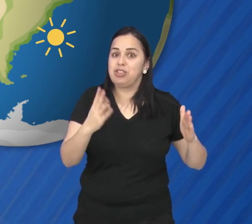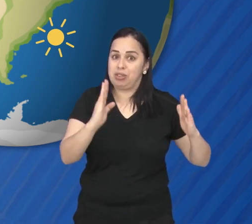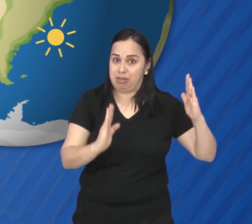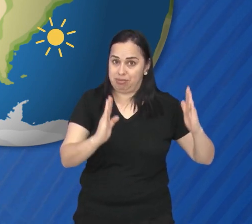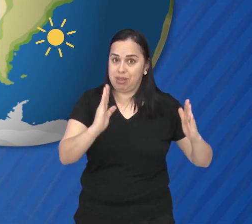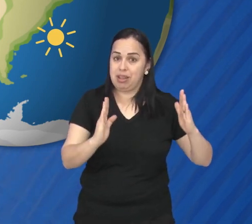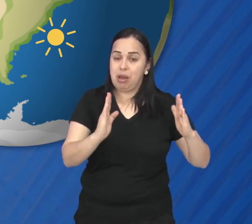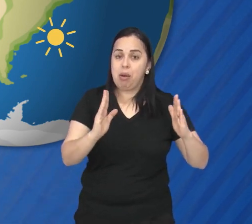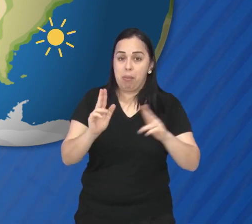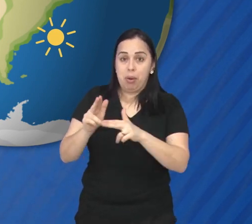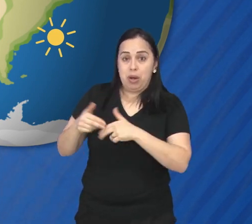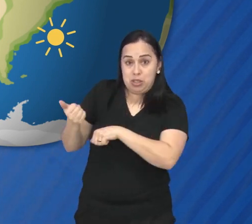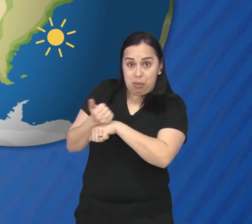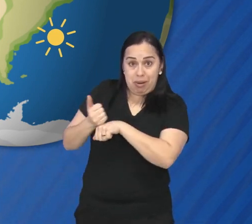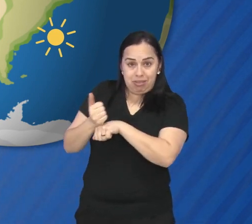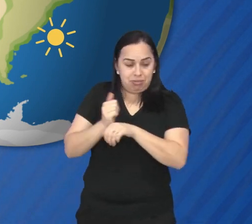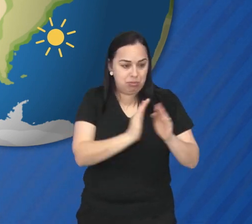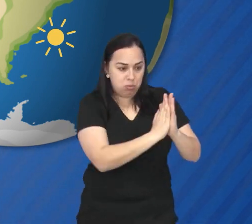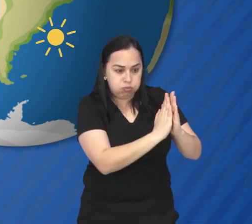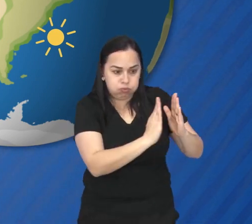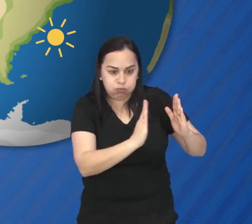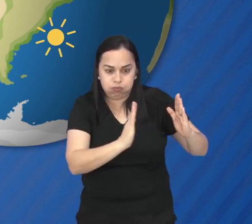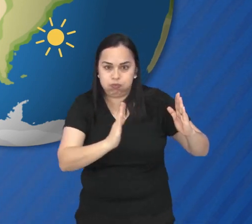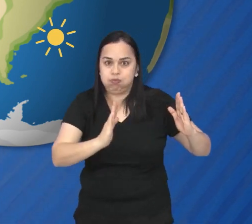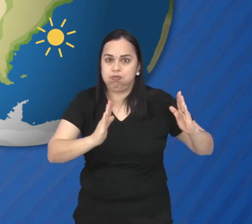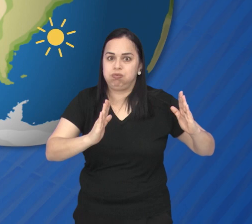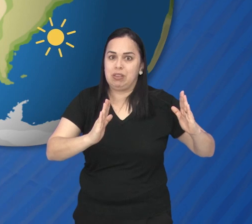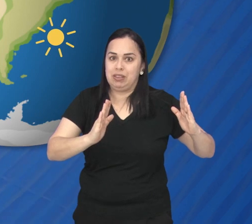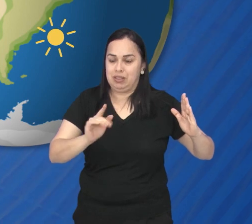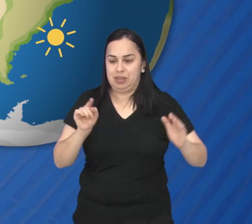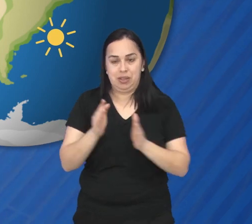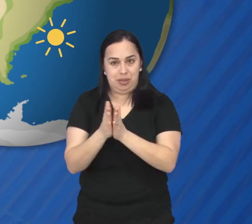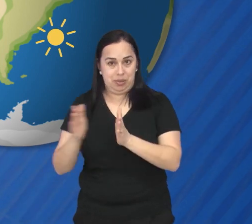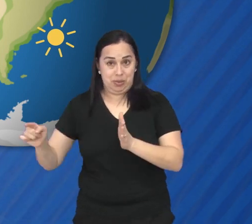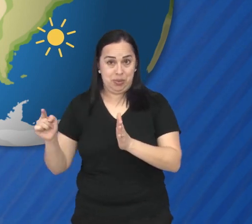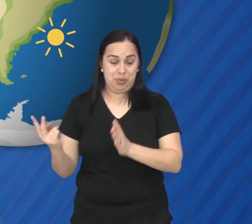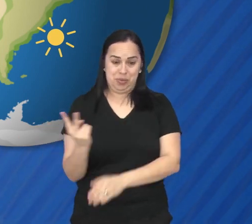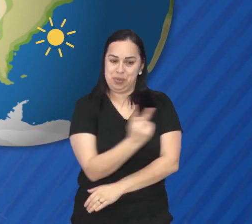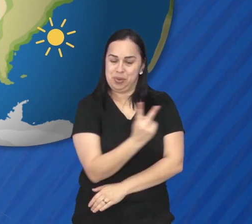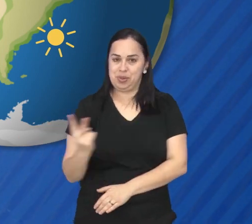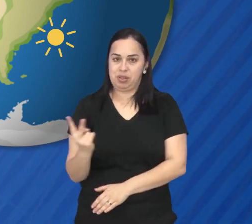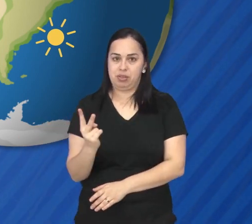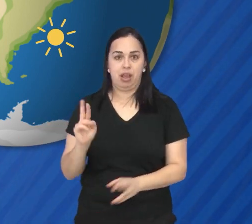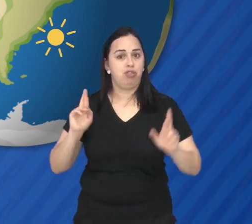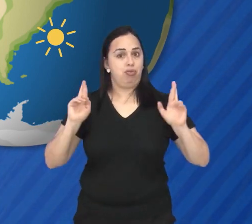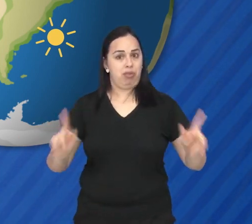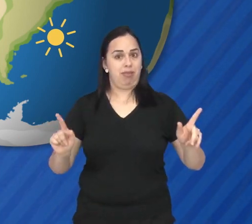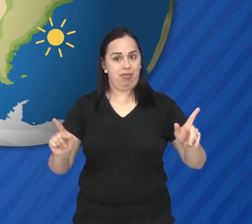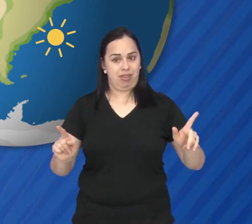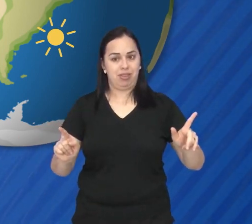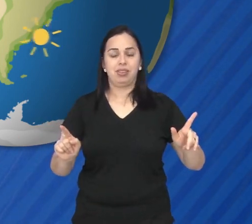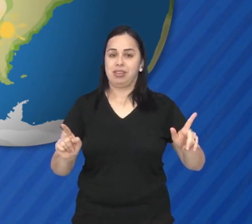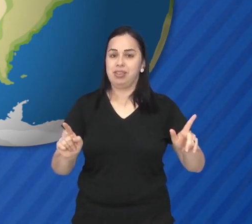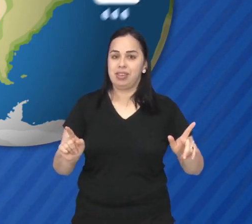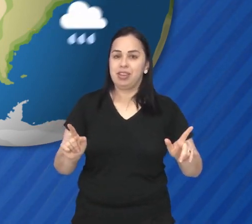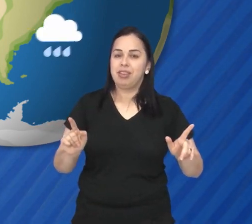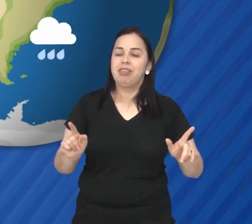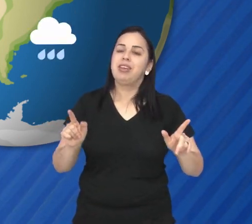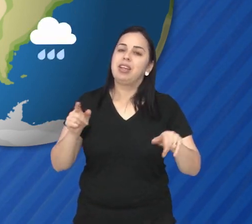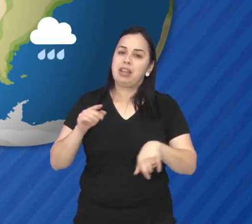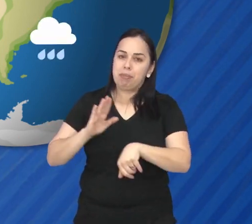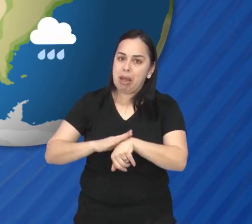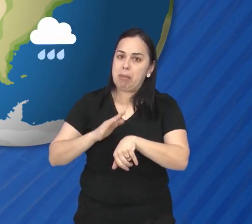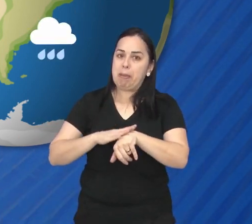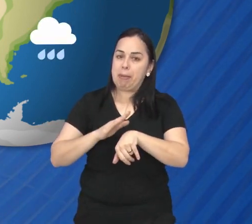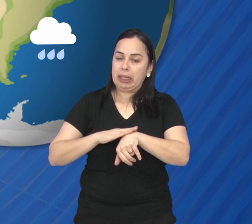acordo com os meteorologistas, foi o maior do século. El Niño e Laninha são opostos e